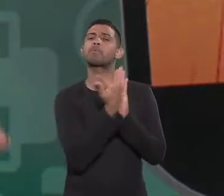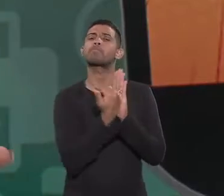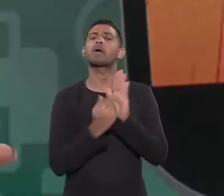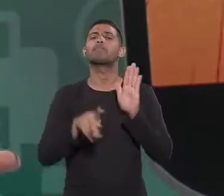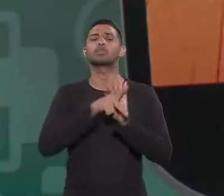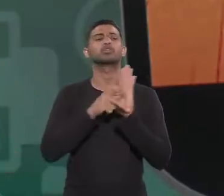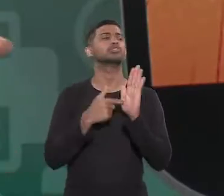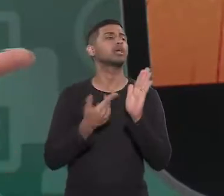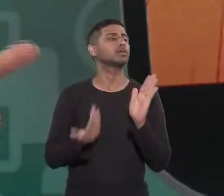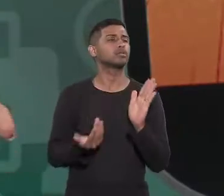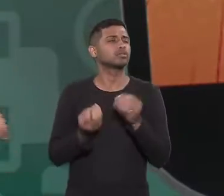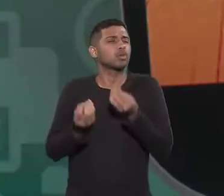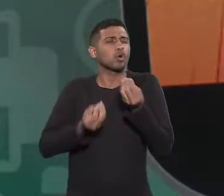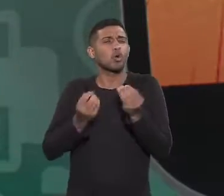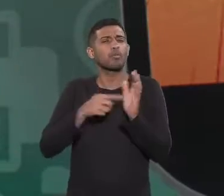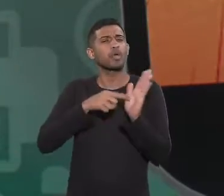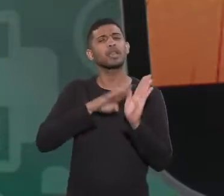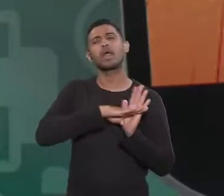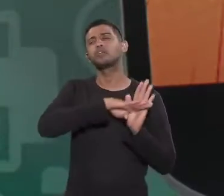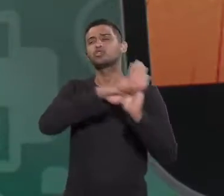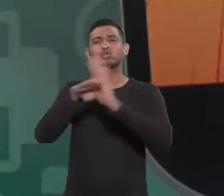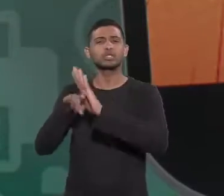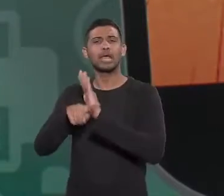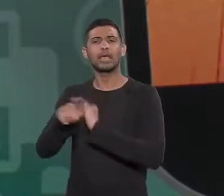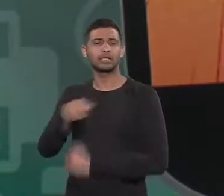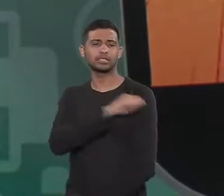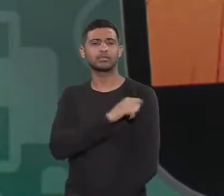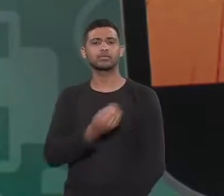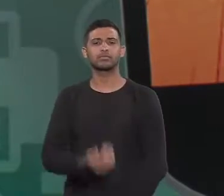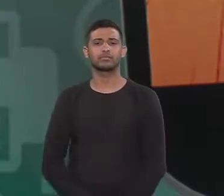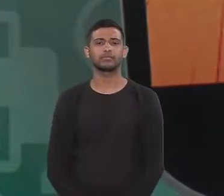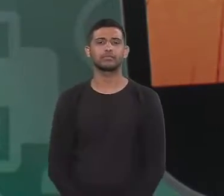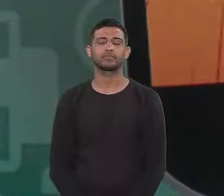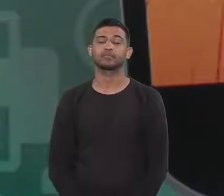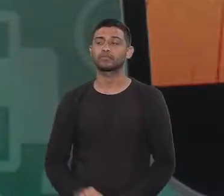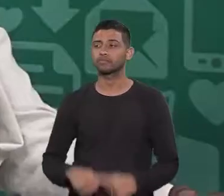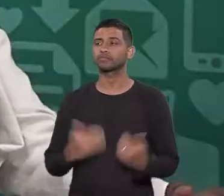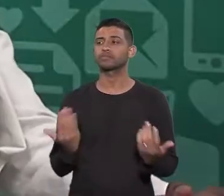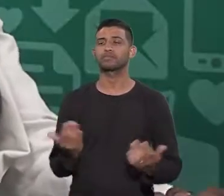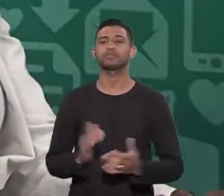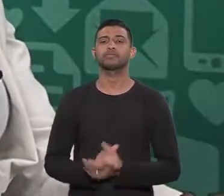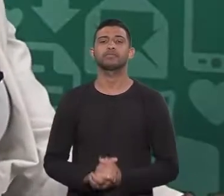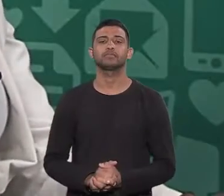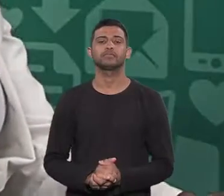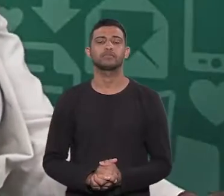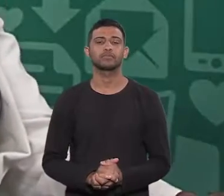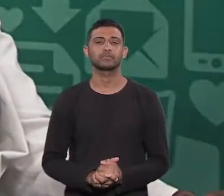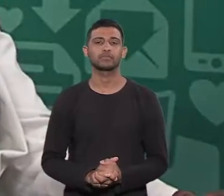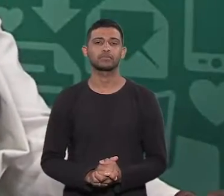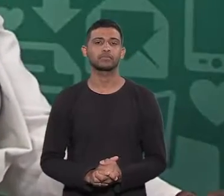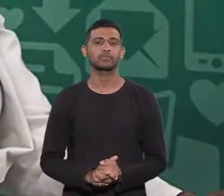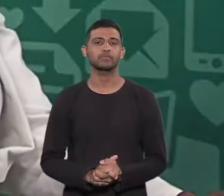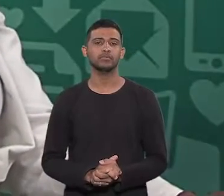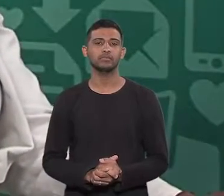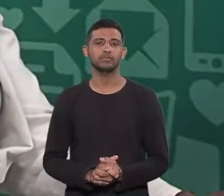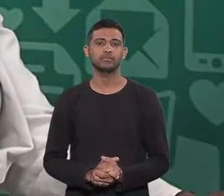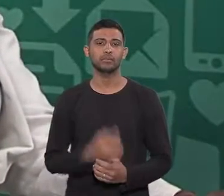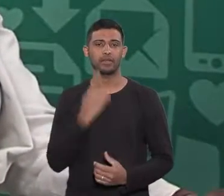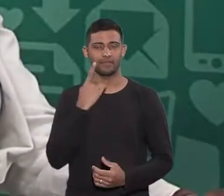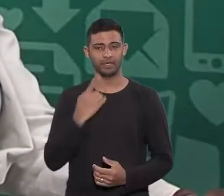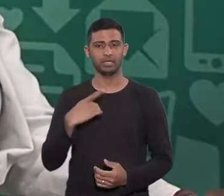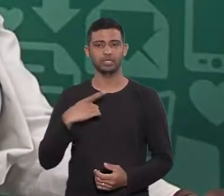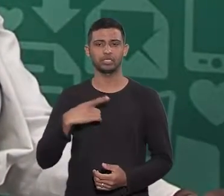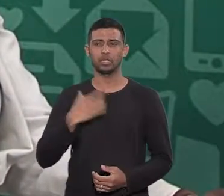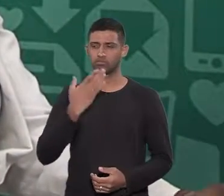apresentar esse projeto? Como isso vai beneficiar esses alunos? Então, a